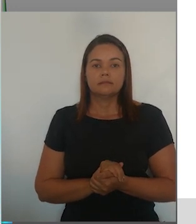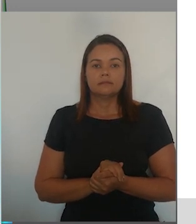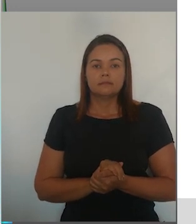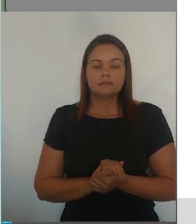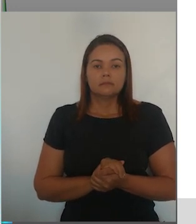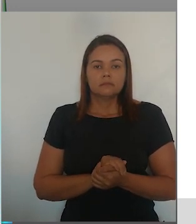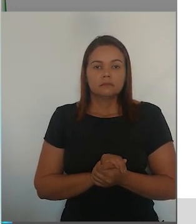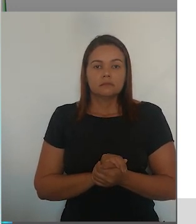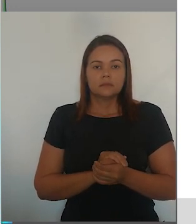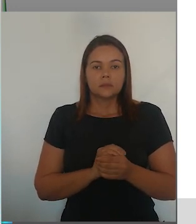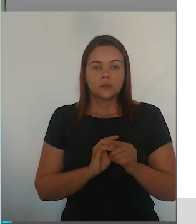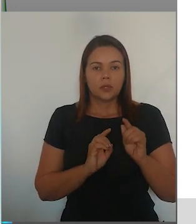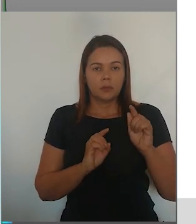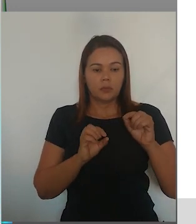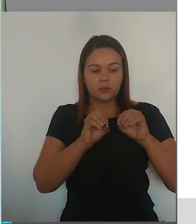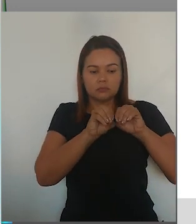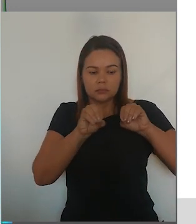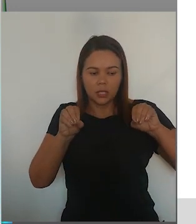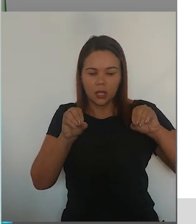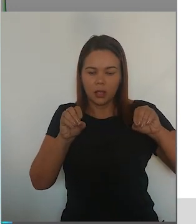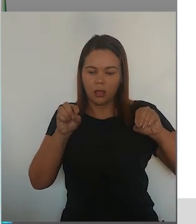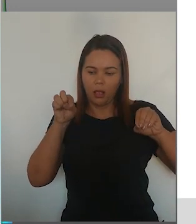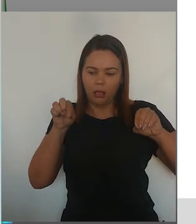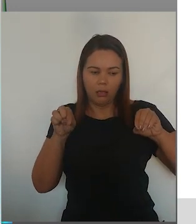I e A.